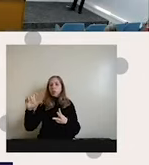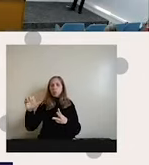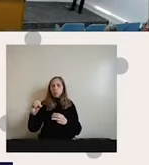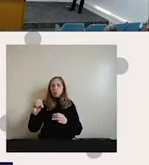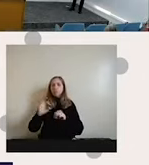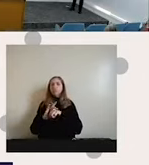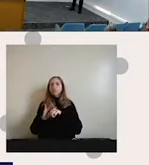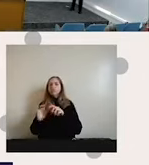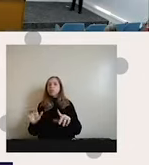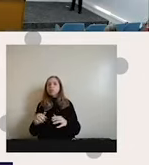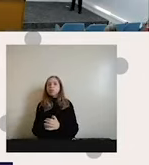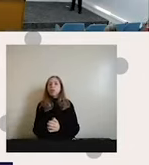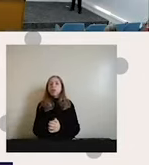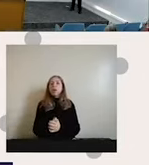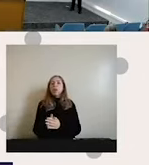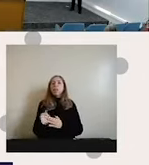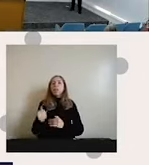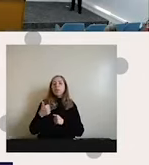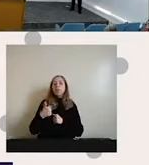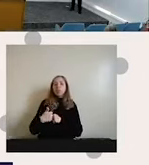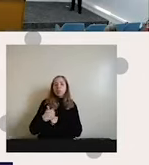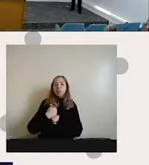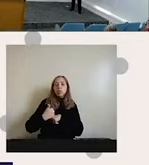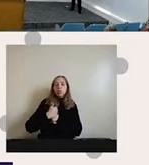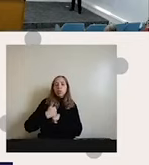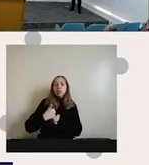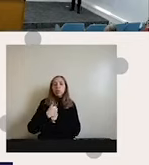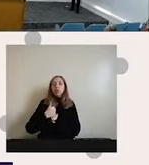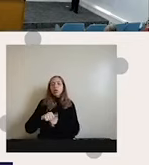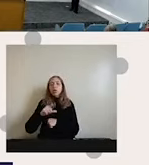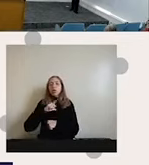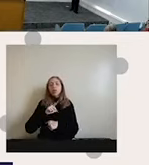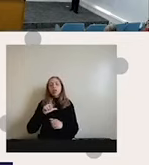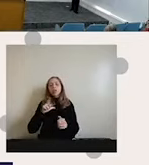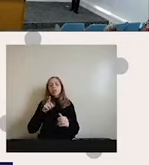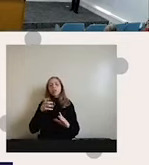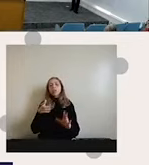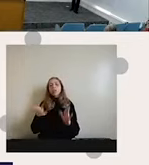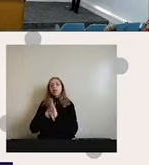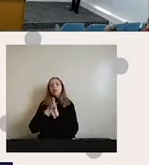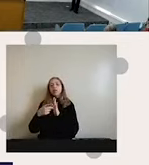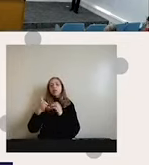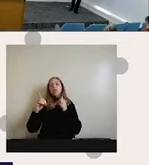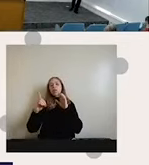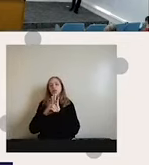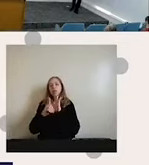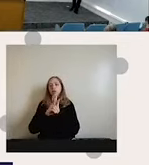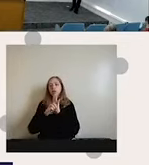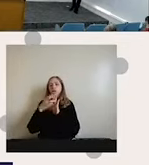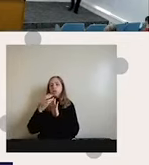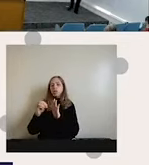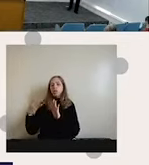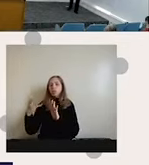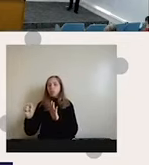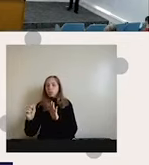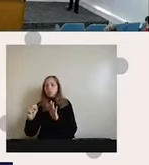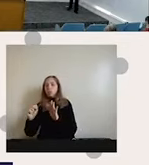na lista A e B do decreto 3048, que, na verdade, é a mesma lista que foi publicada pelo Ministério da